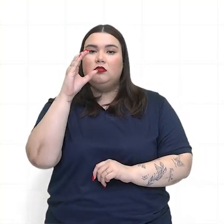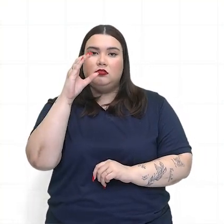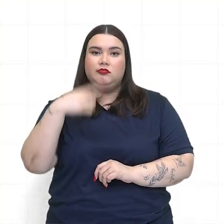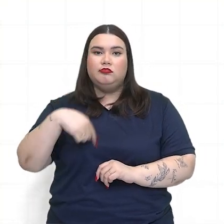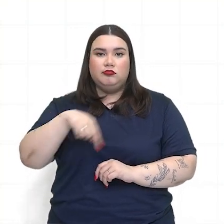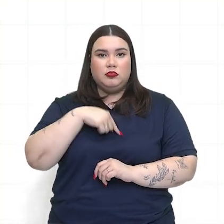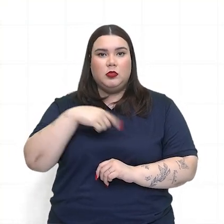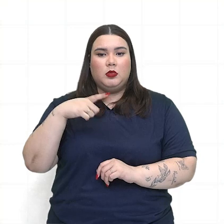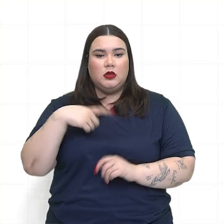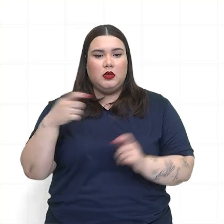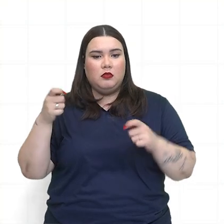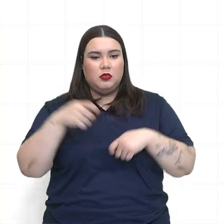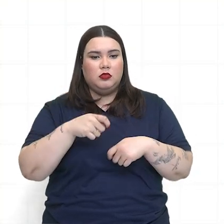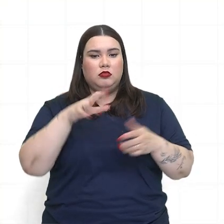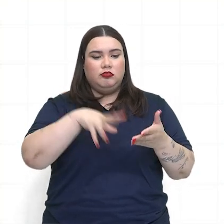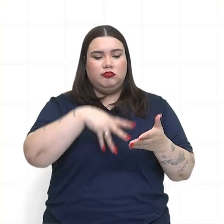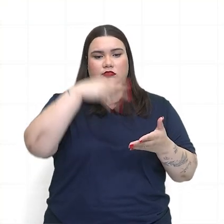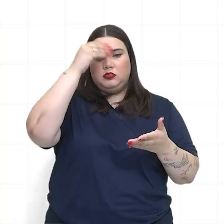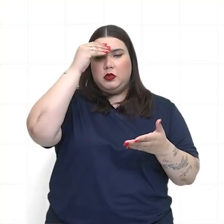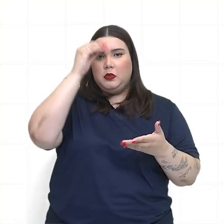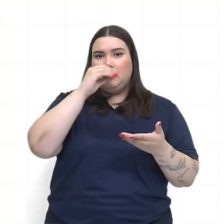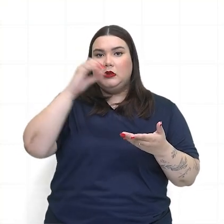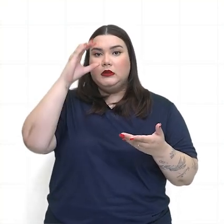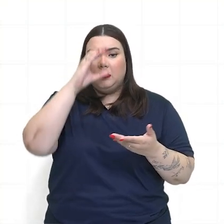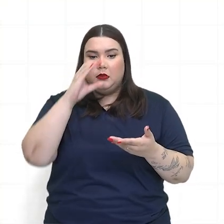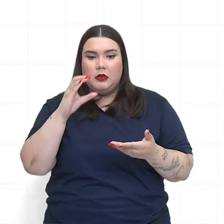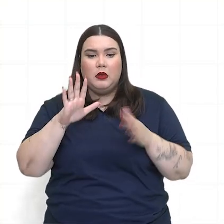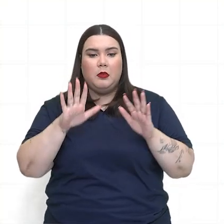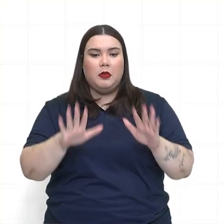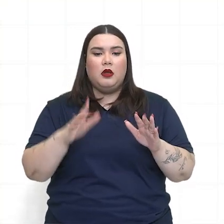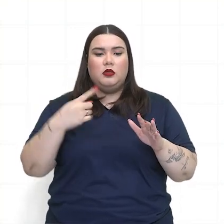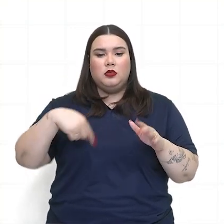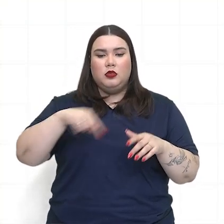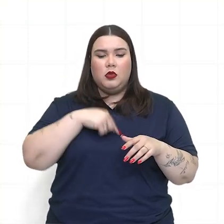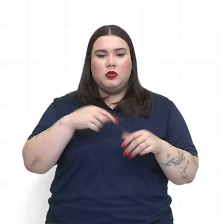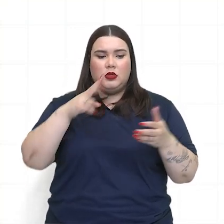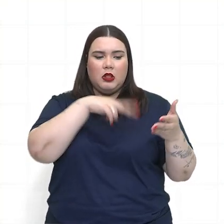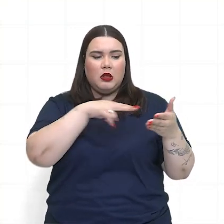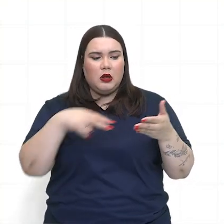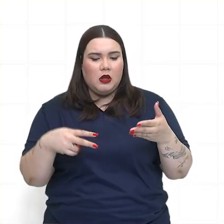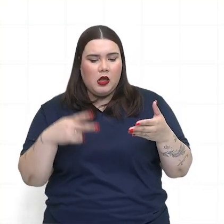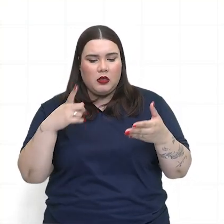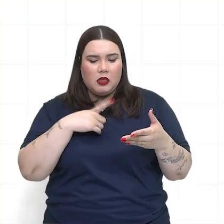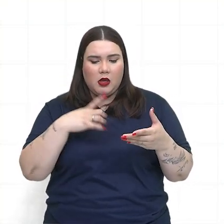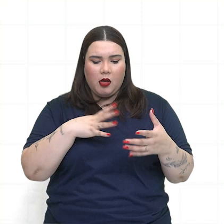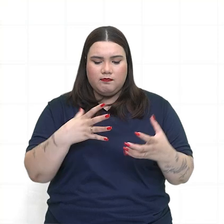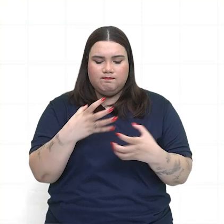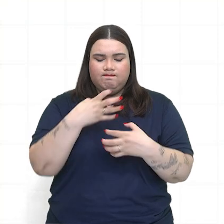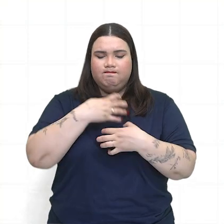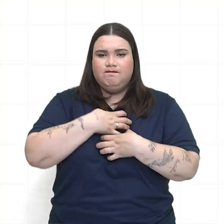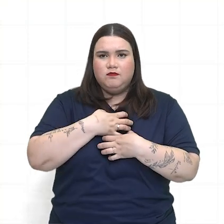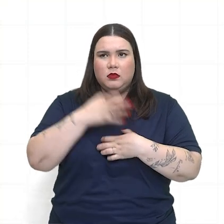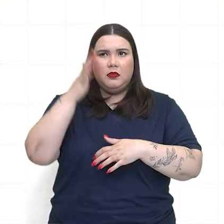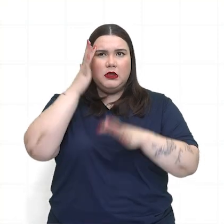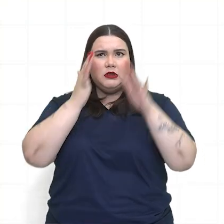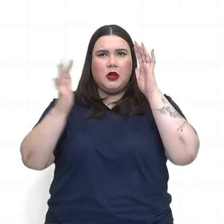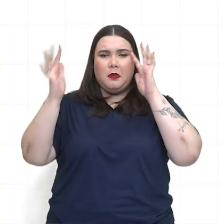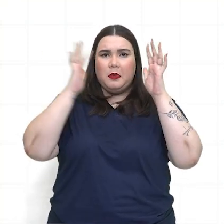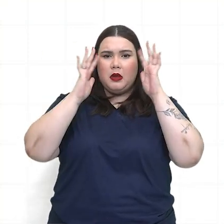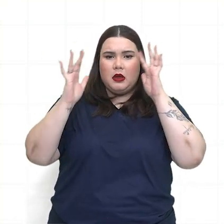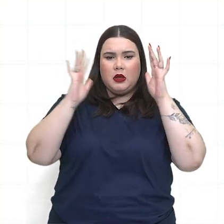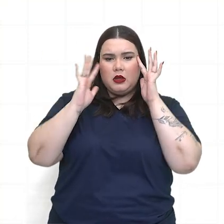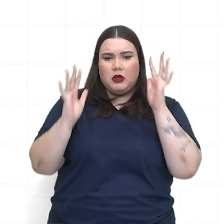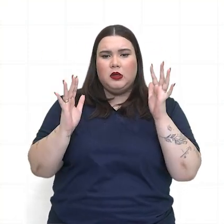Eles revelam a profundidade da alma humana, exploram nossos sentimentos,